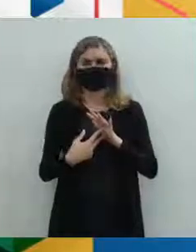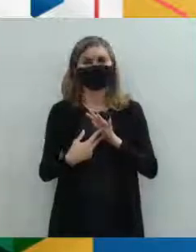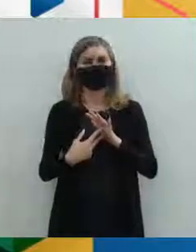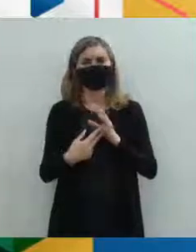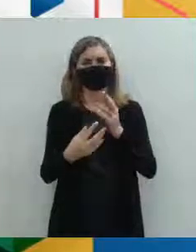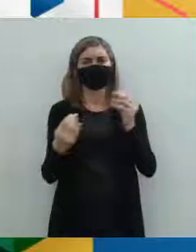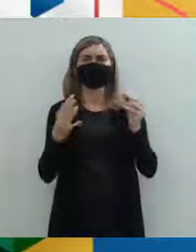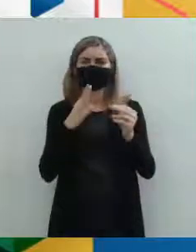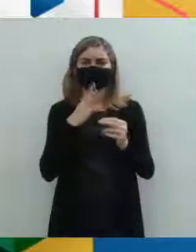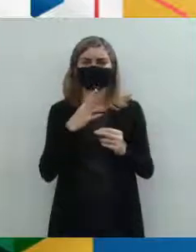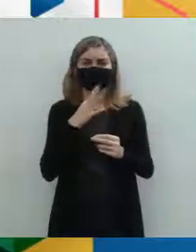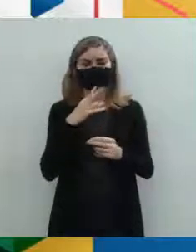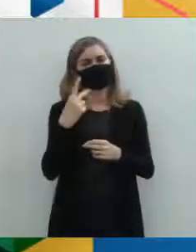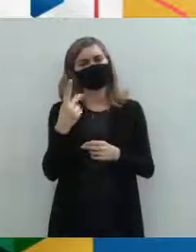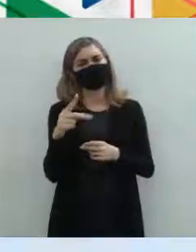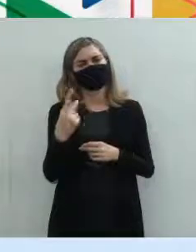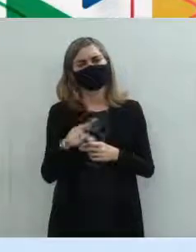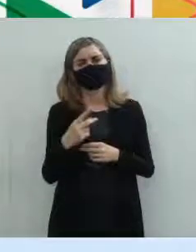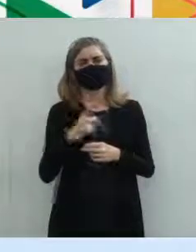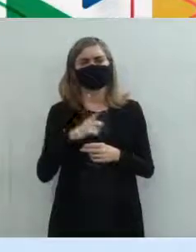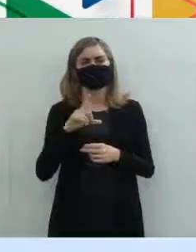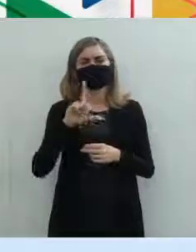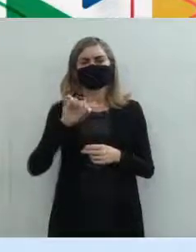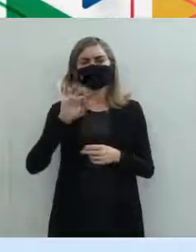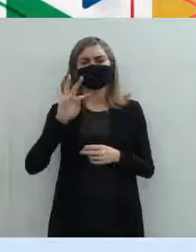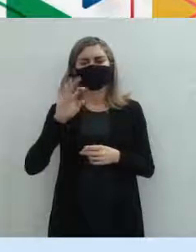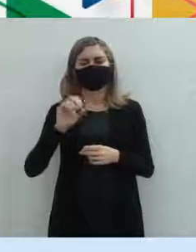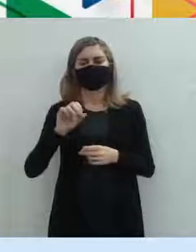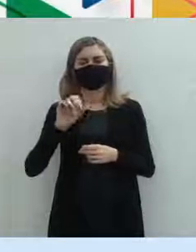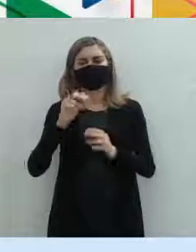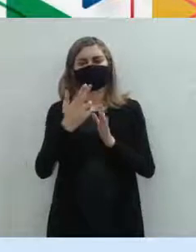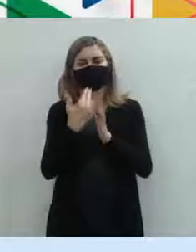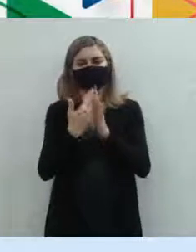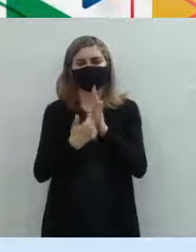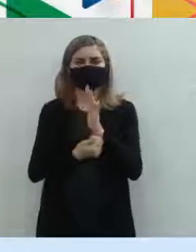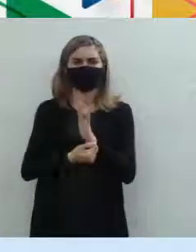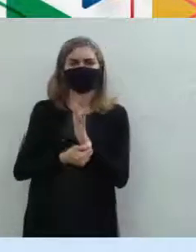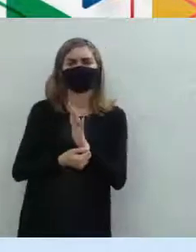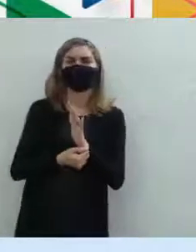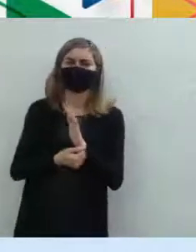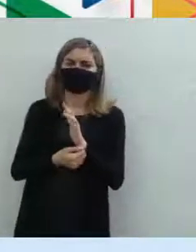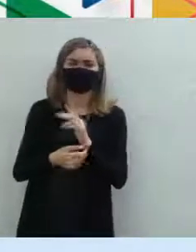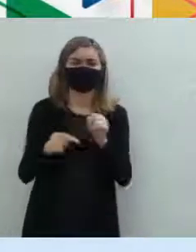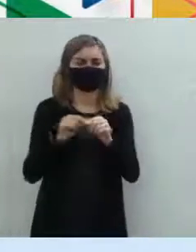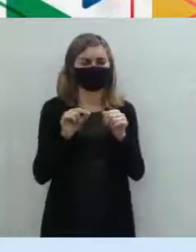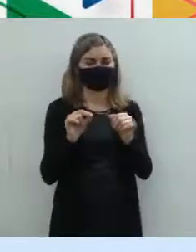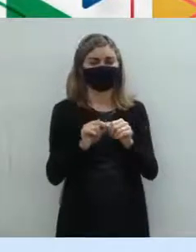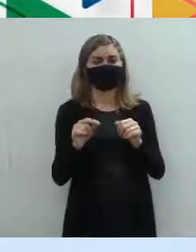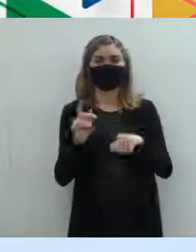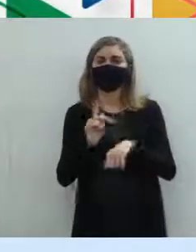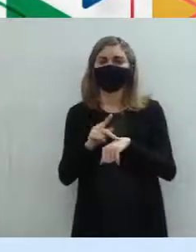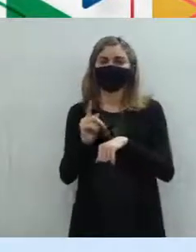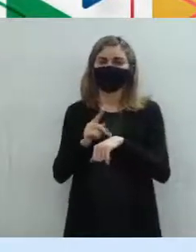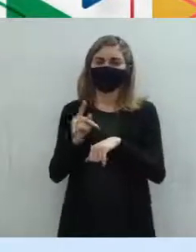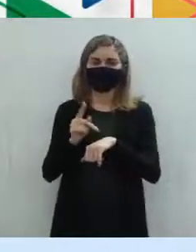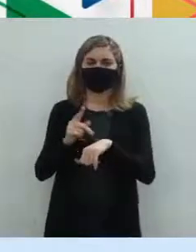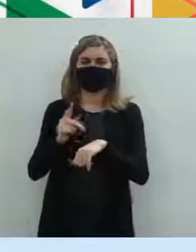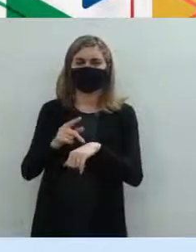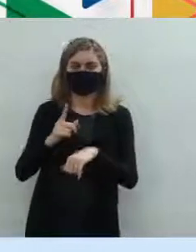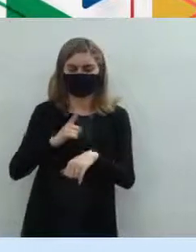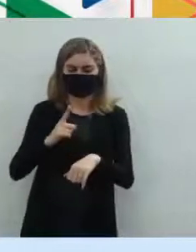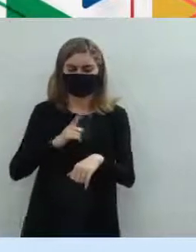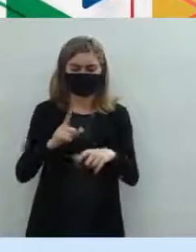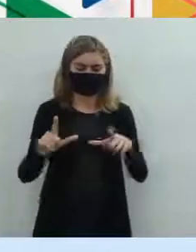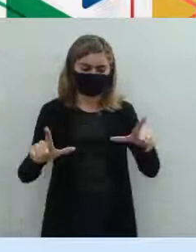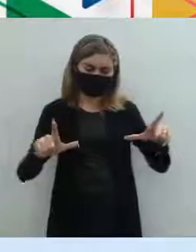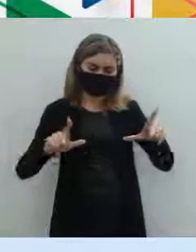muito conhecida dele. E é uma litogravura. O que é uma litogravura? É uma gravura feita sobre pedra. Então existe uma